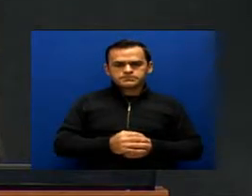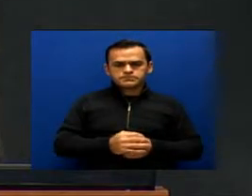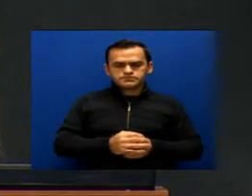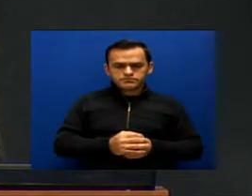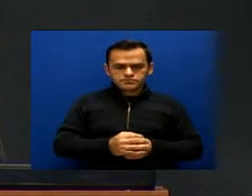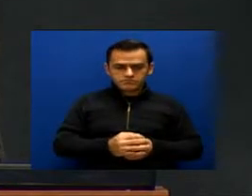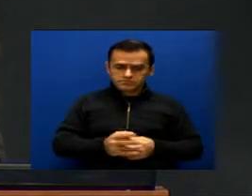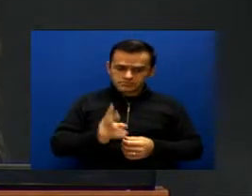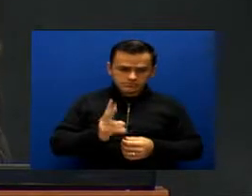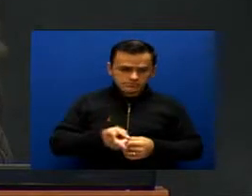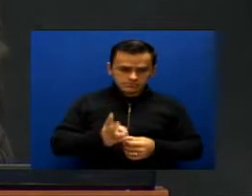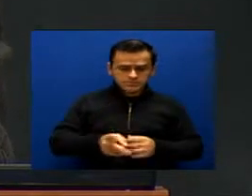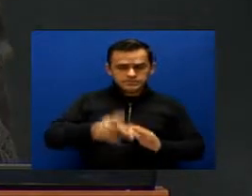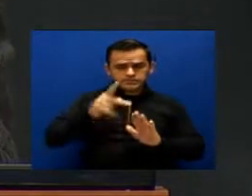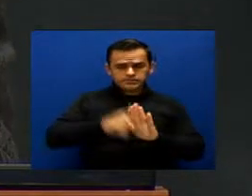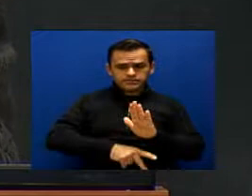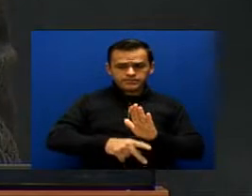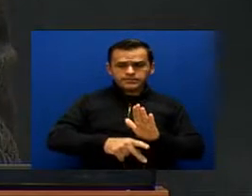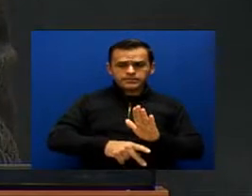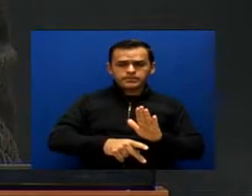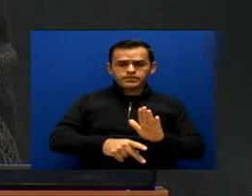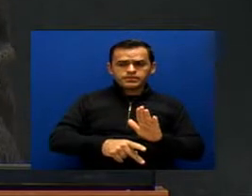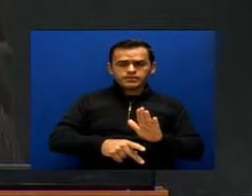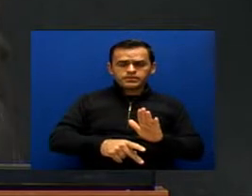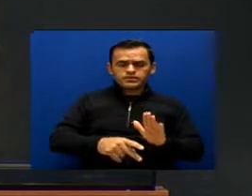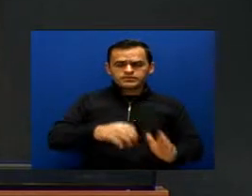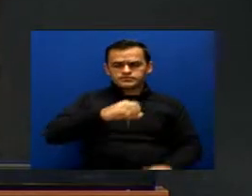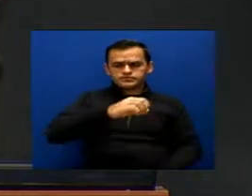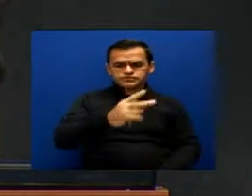Vamos continuar, então. Projeto de lei do